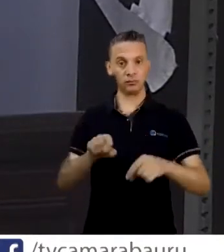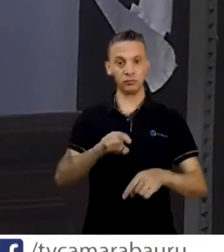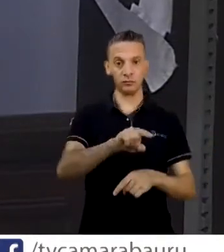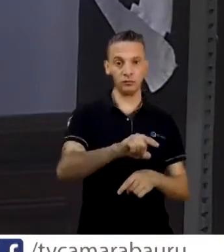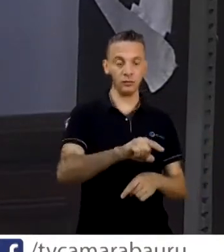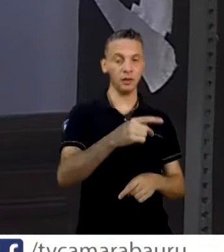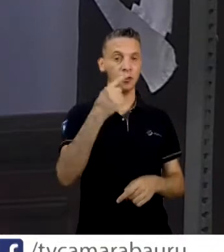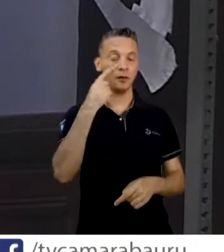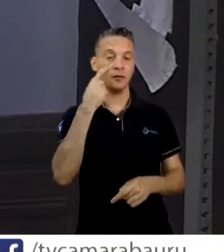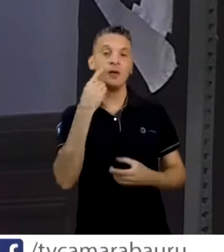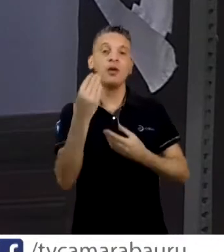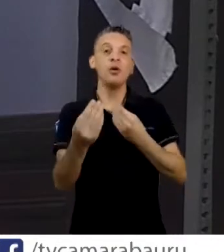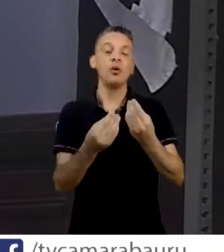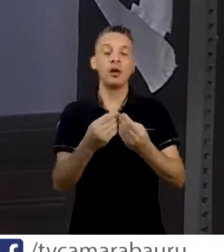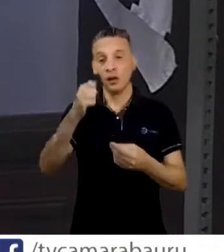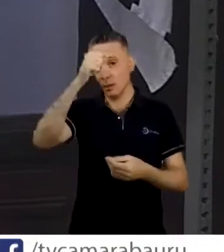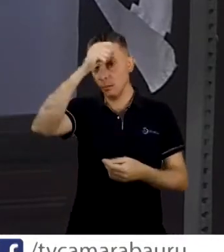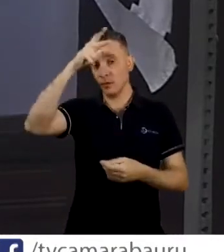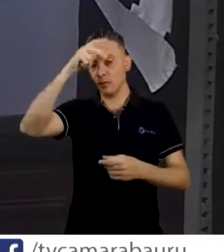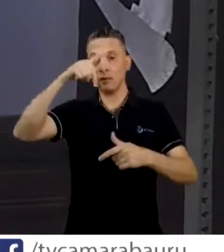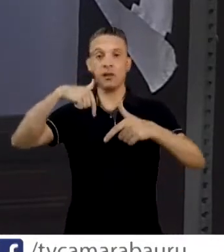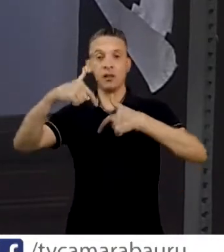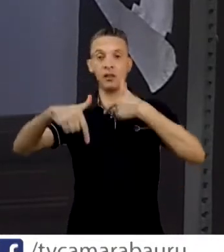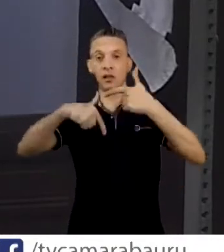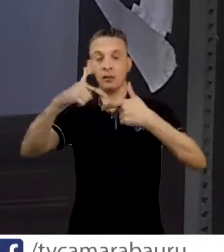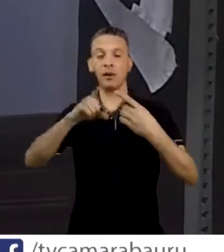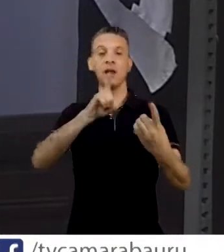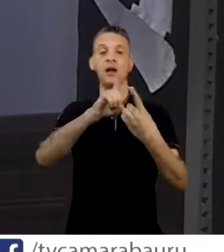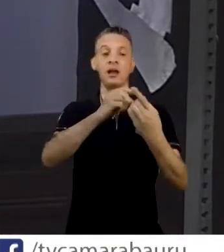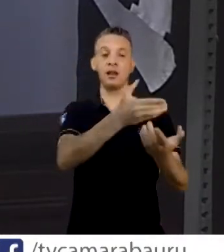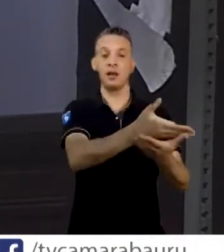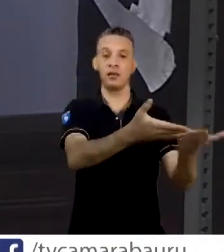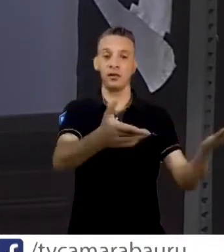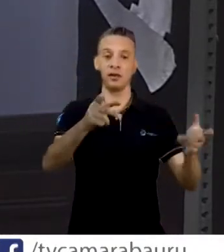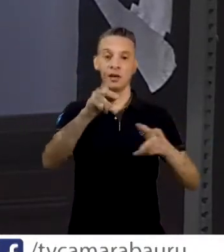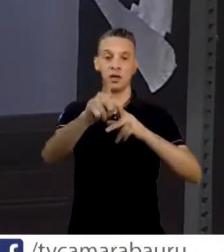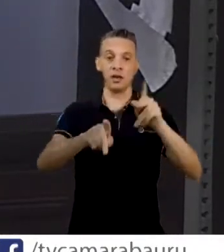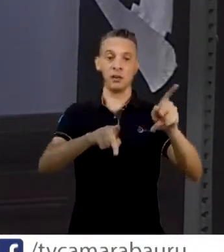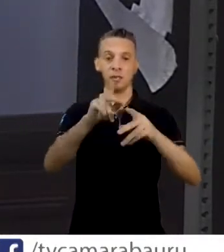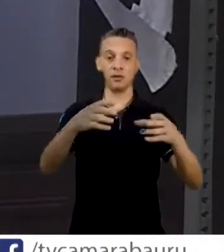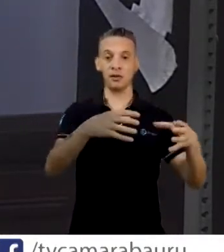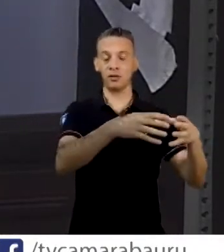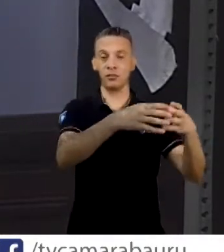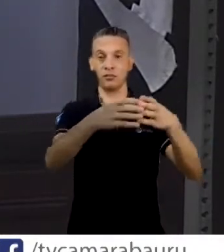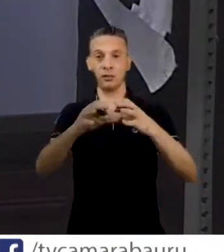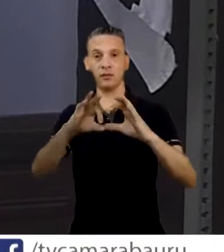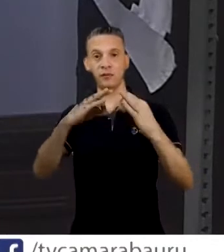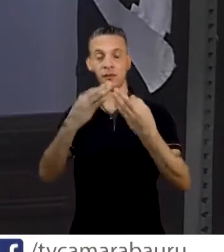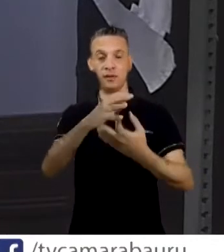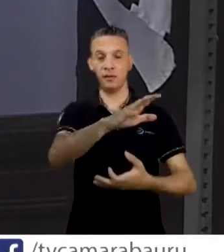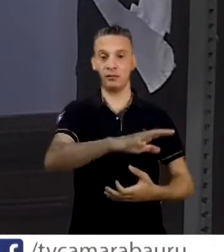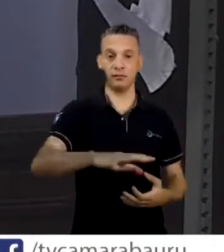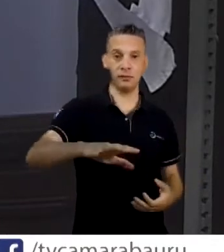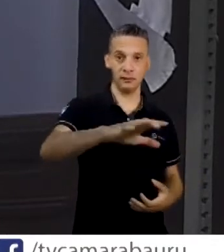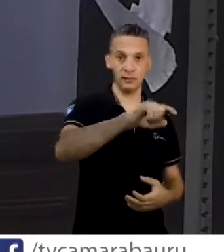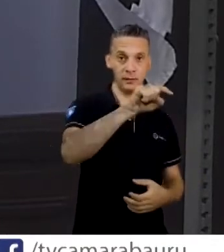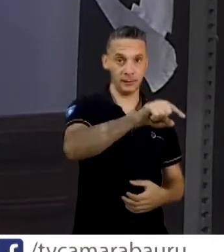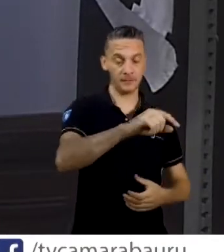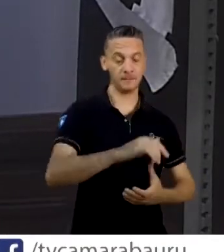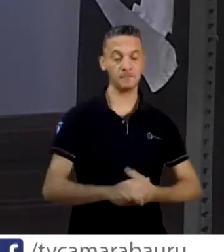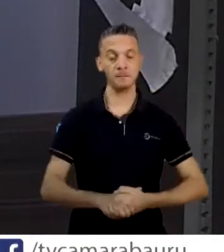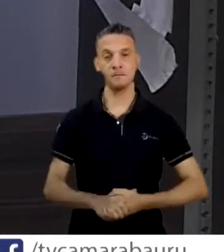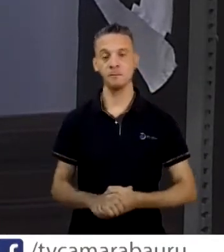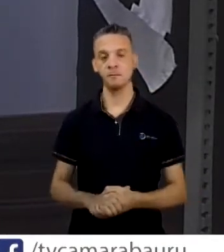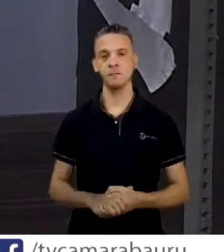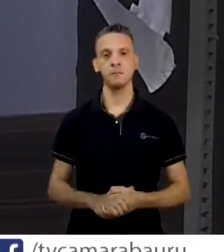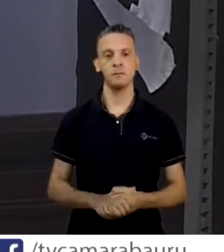apontar e a prefeitura realmente trabalhar para atender os anseios destas famílias, principalmente da região do Jardim Manchester. Eu quero